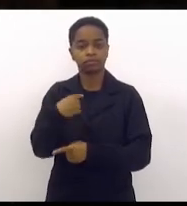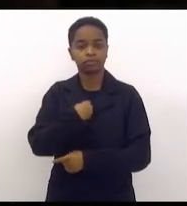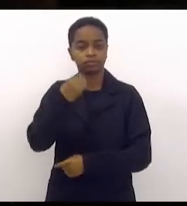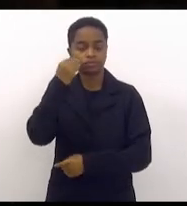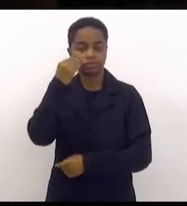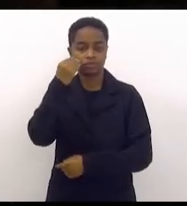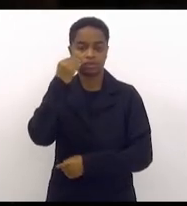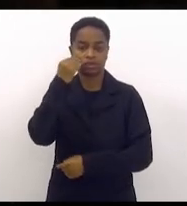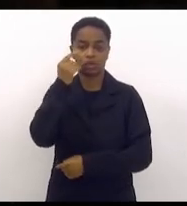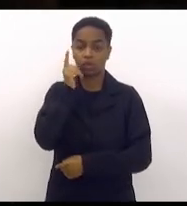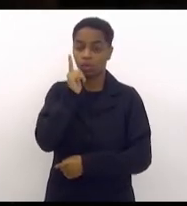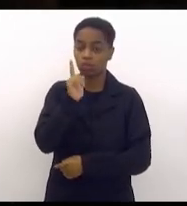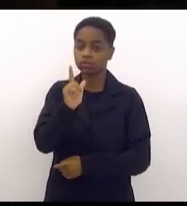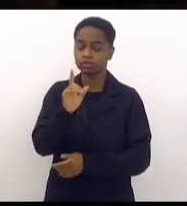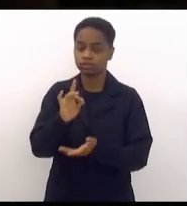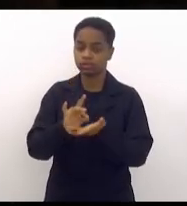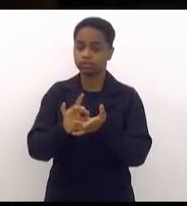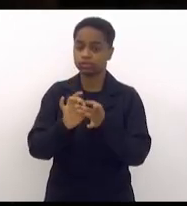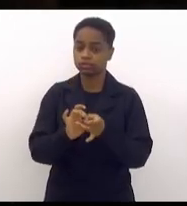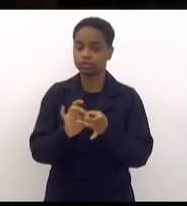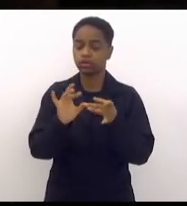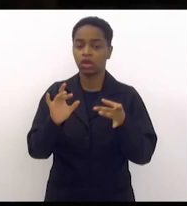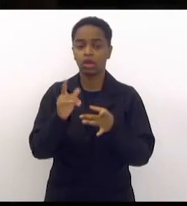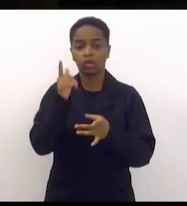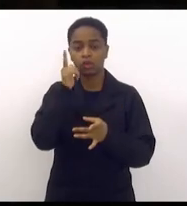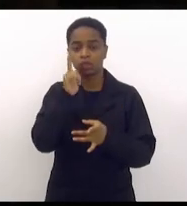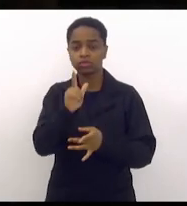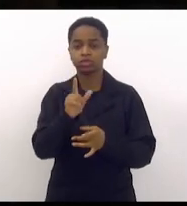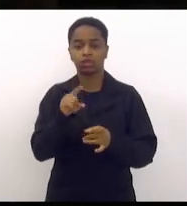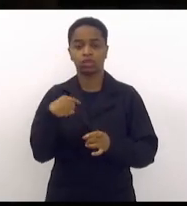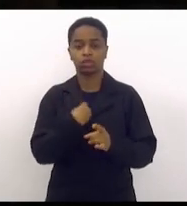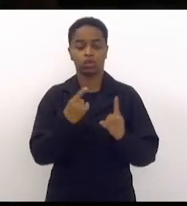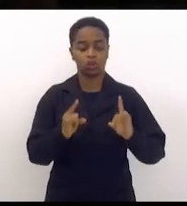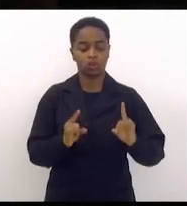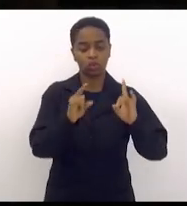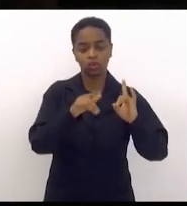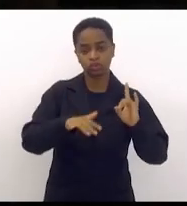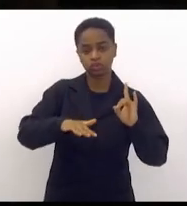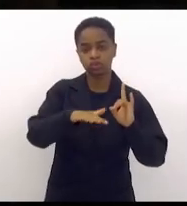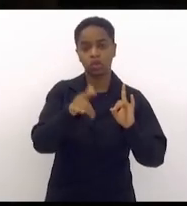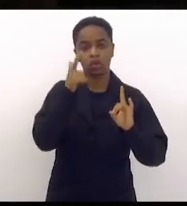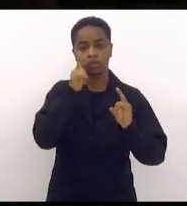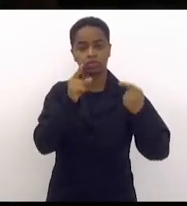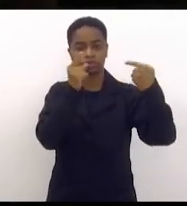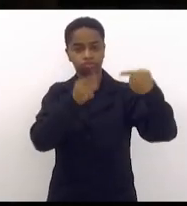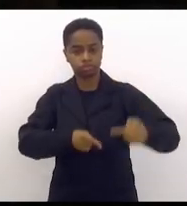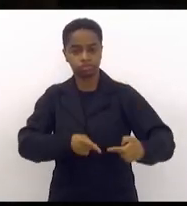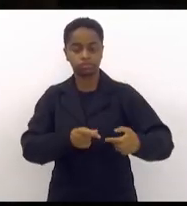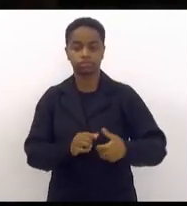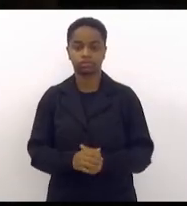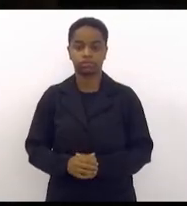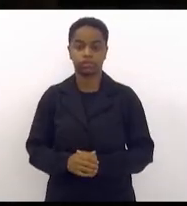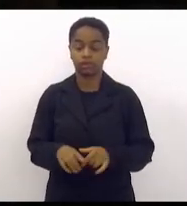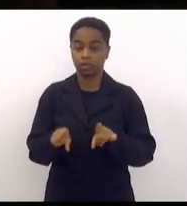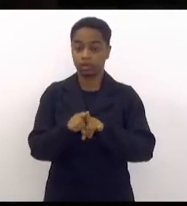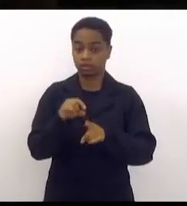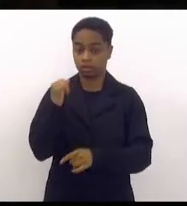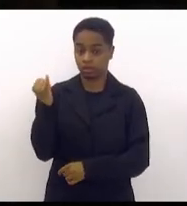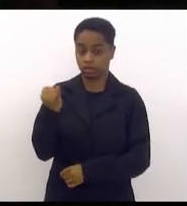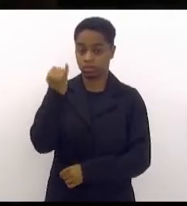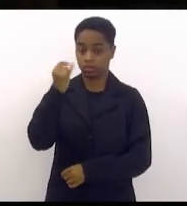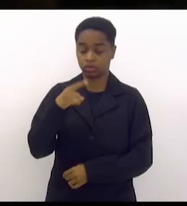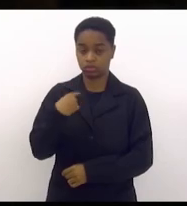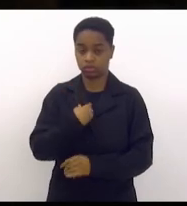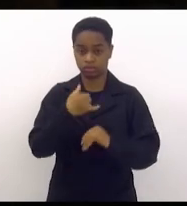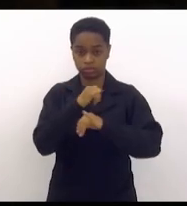viabilizar fazer com que os nossos estaleiros ganhem competitividade muito importante a gente dizer